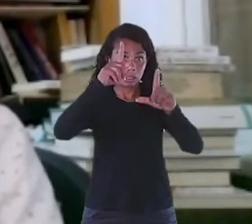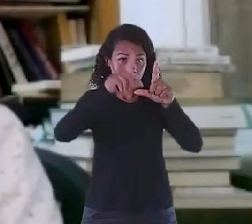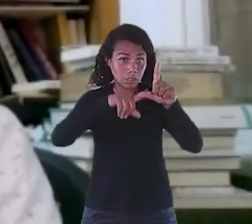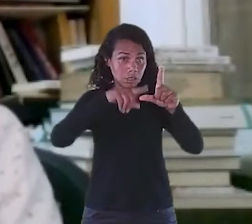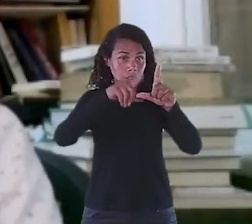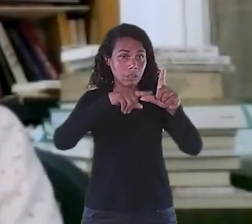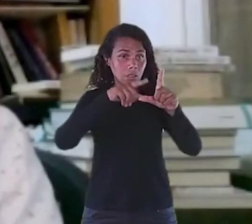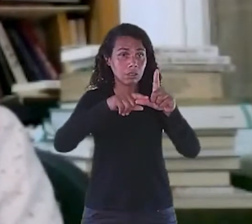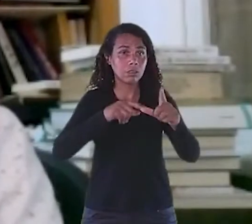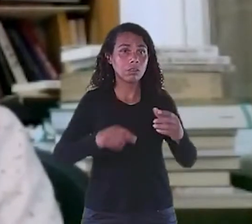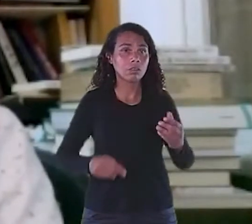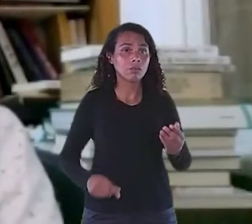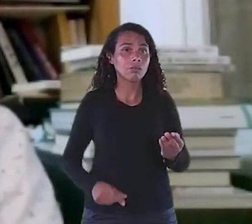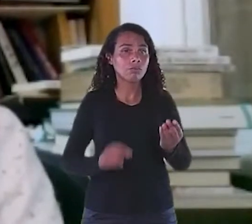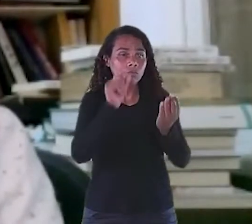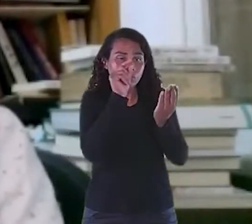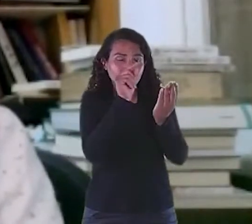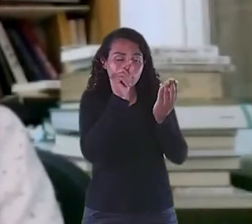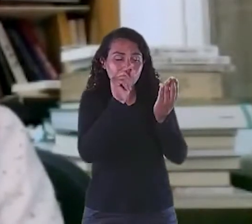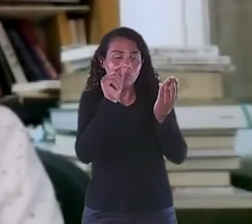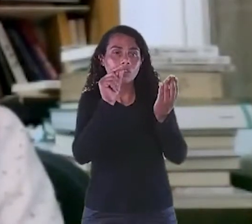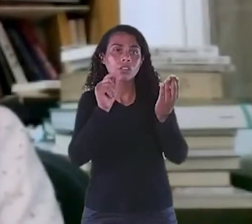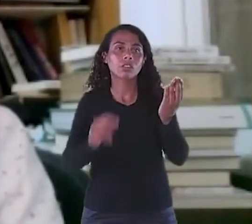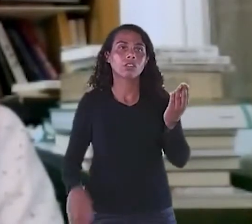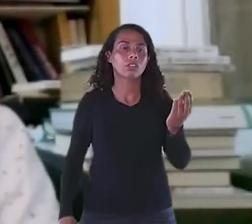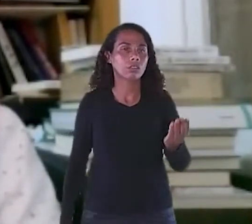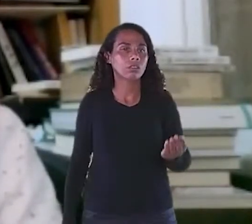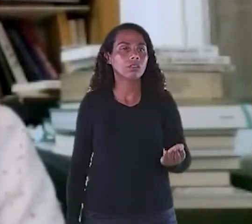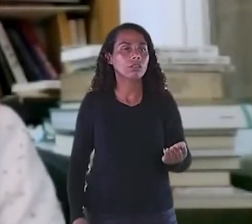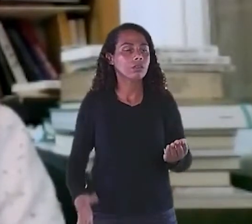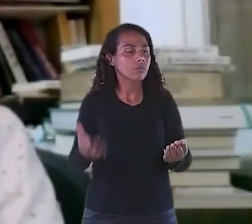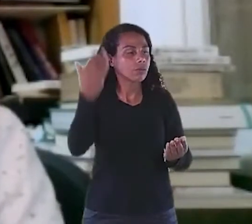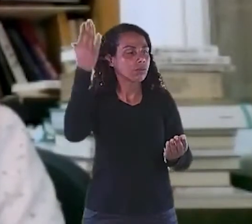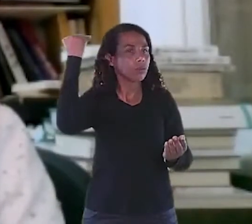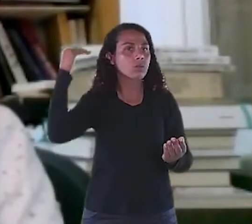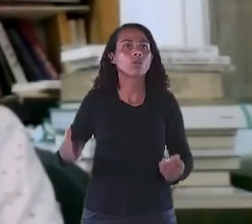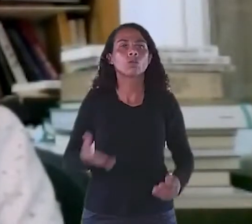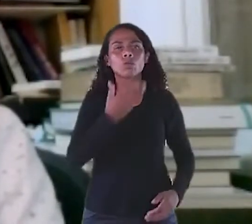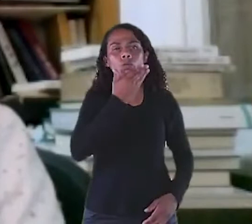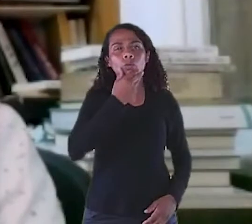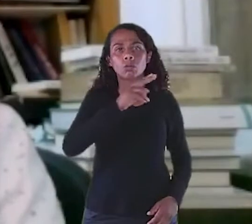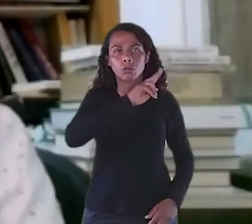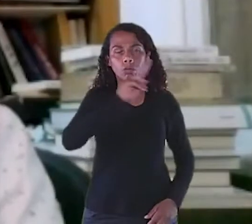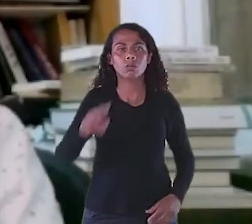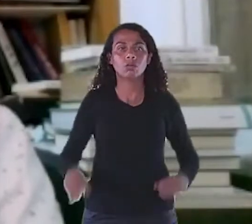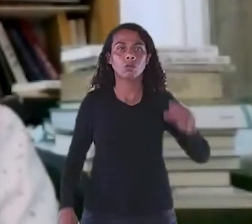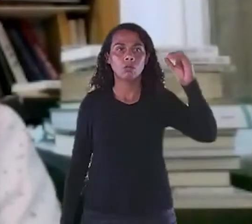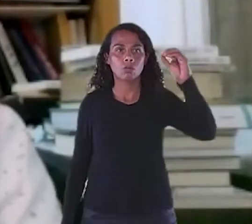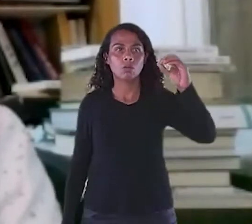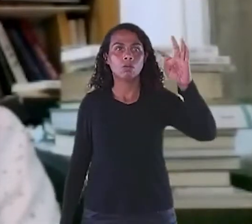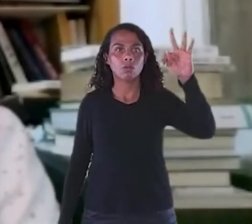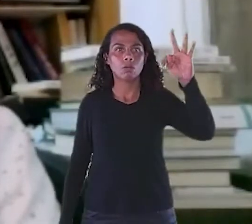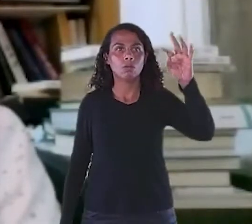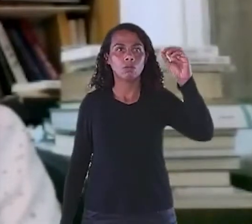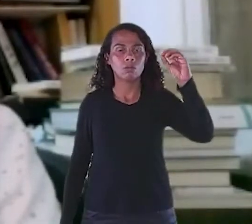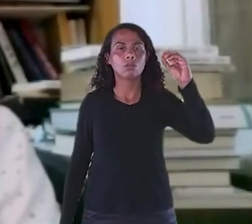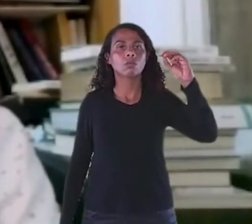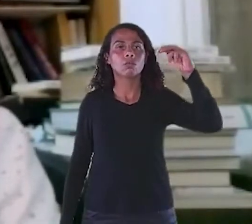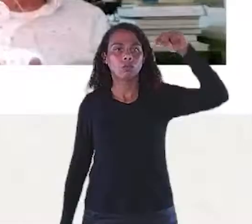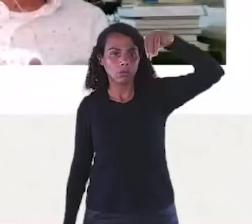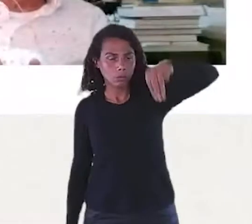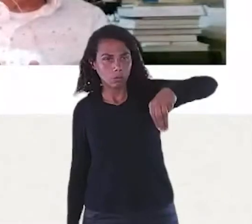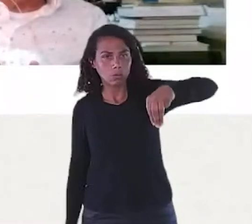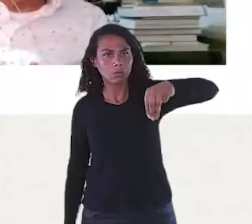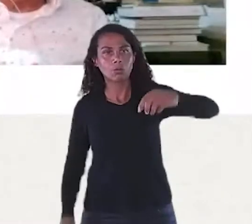da máquina e ele já estava na ele já despiorando, como